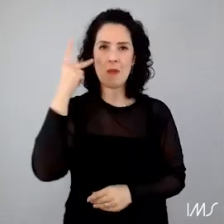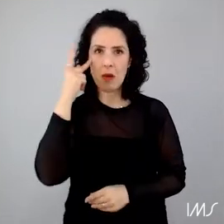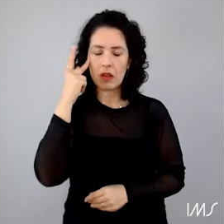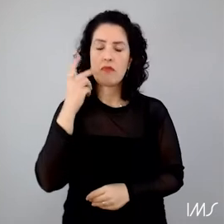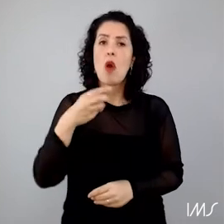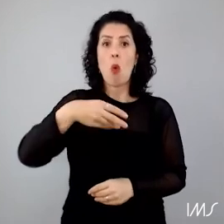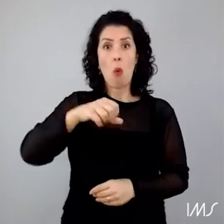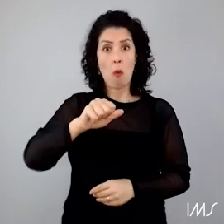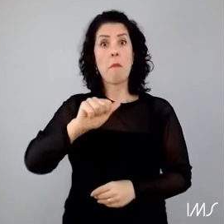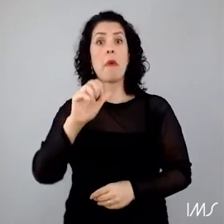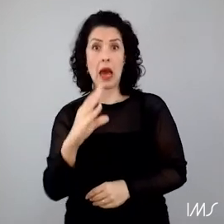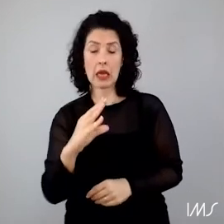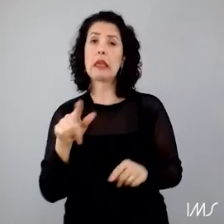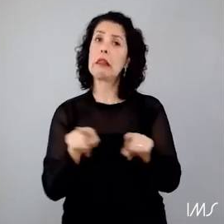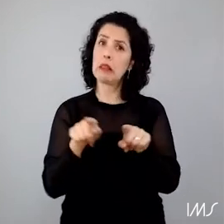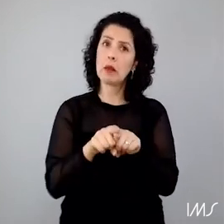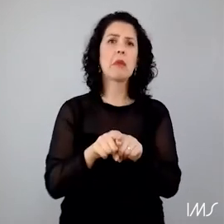o MAC, pioneiro